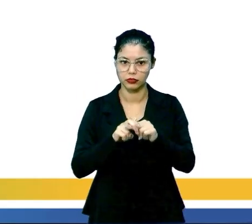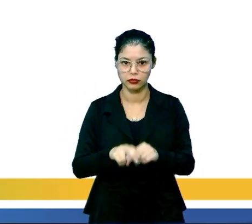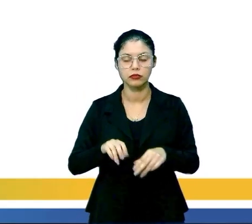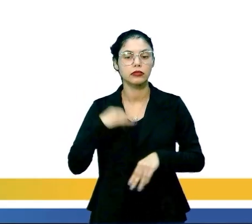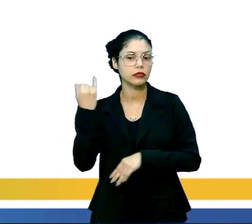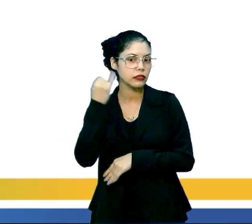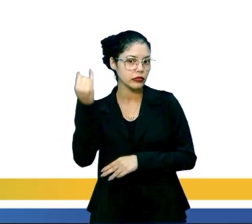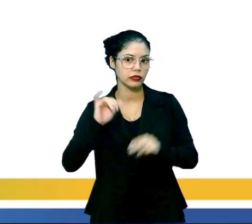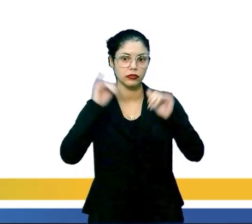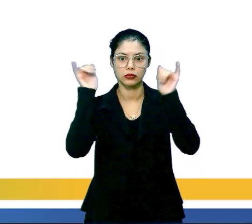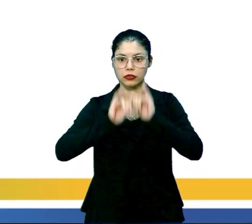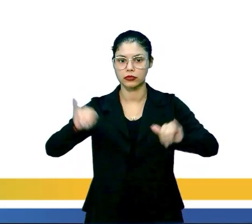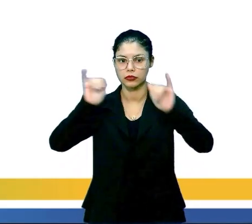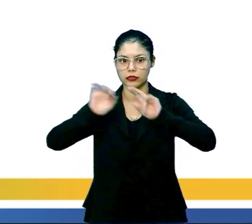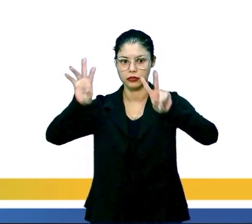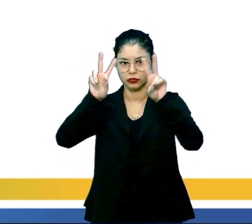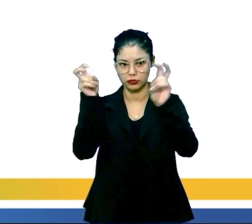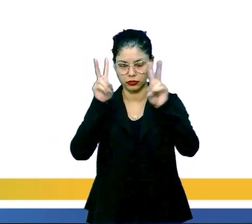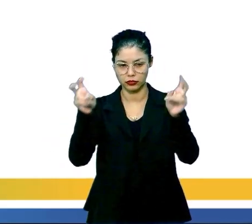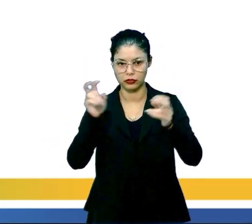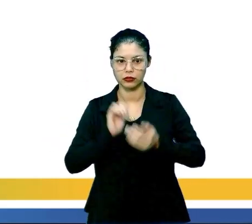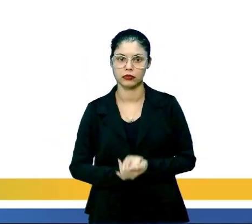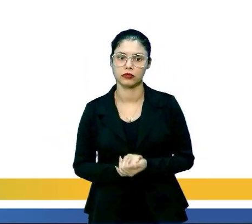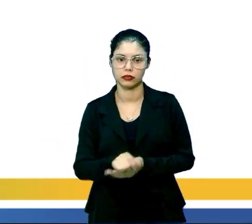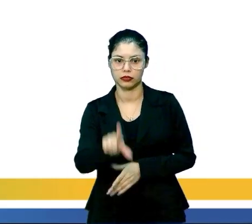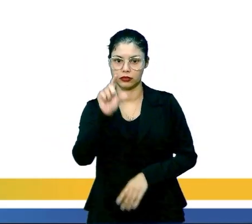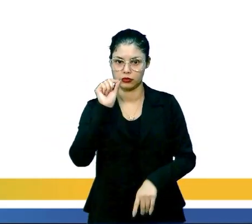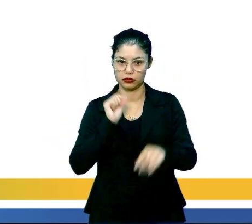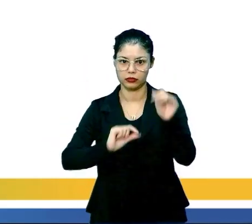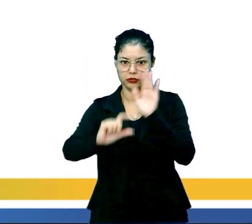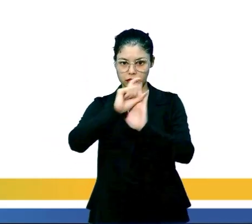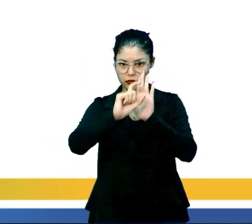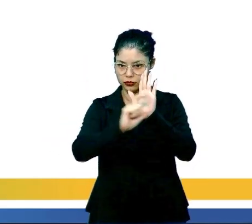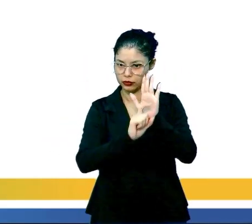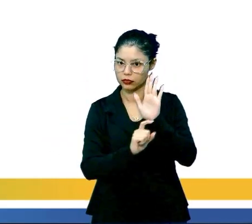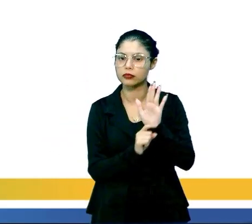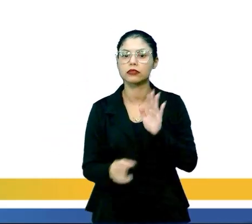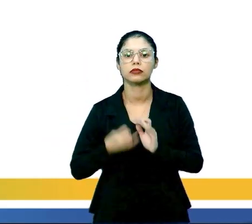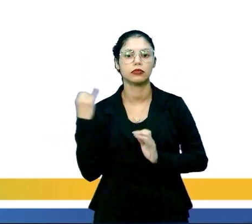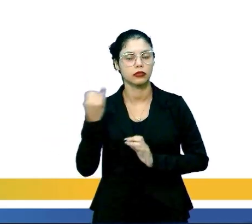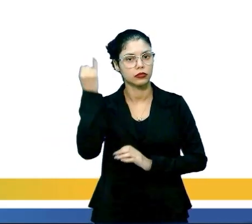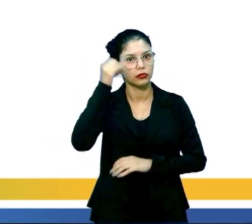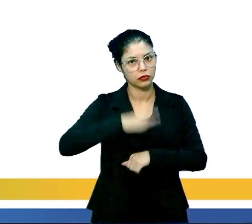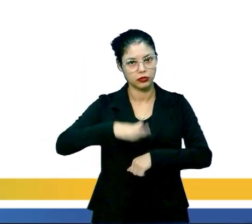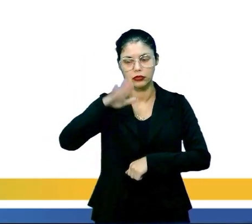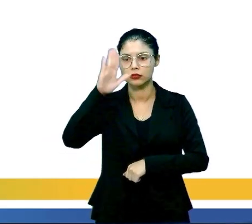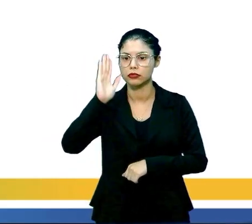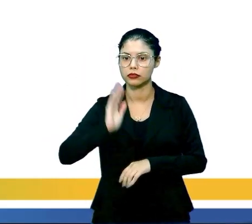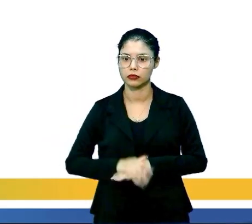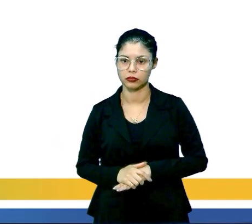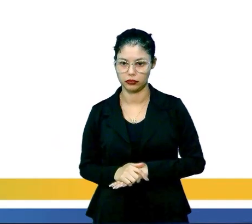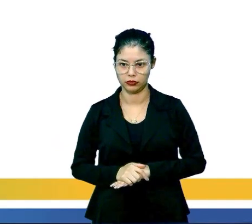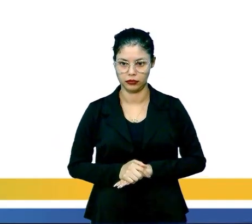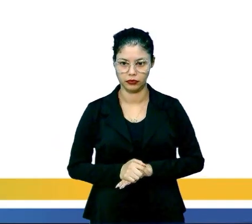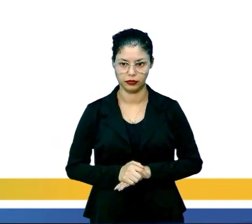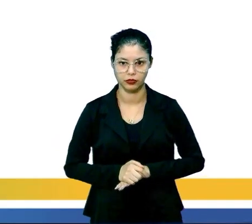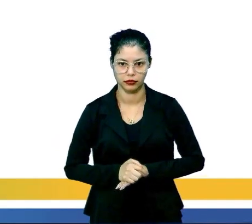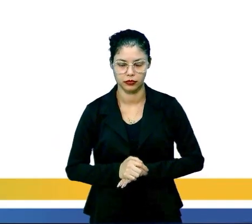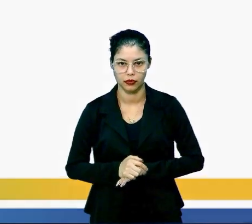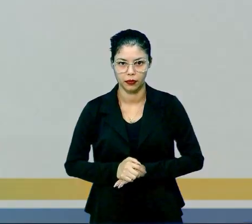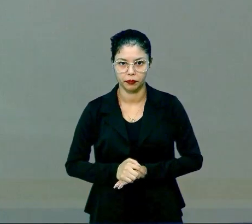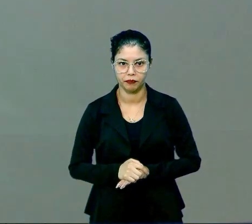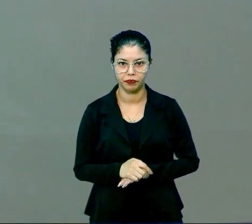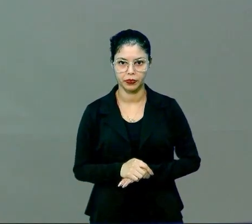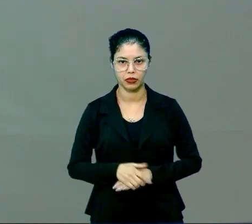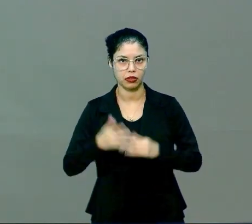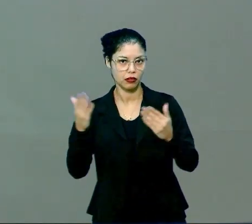anteriormente. Por isso, é importante buscar informações sobre o tema e selecionar os tópicos que considera mais